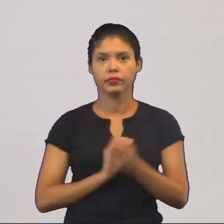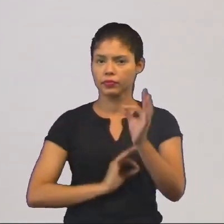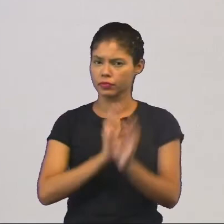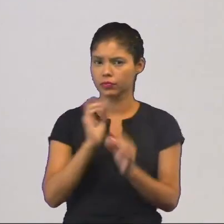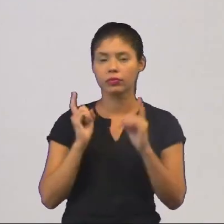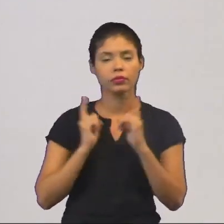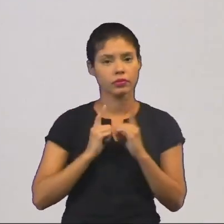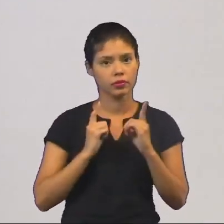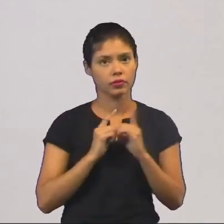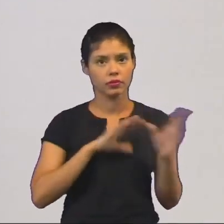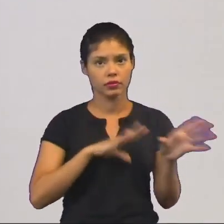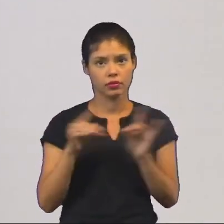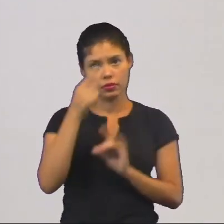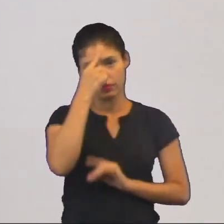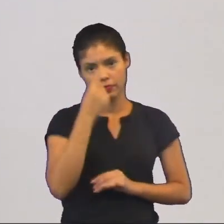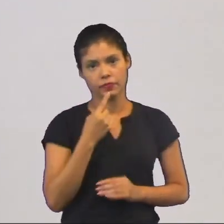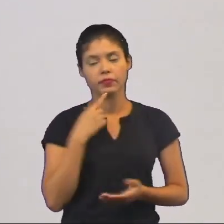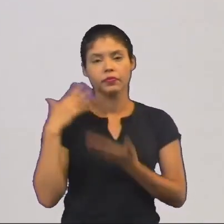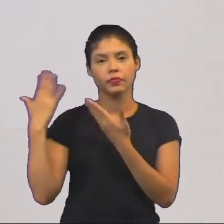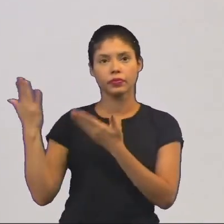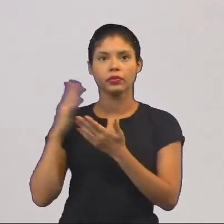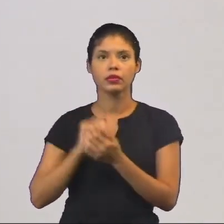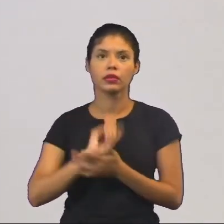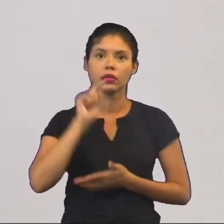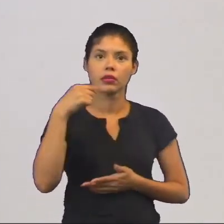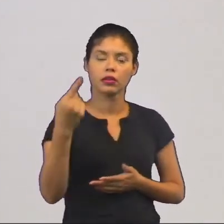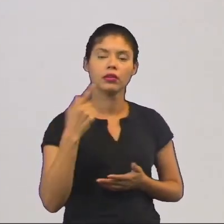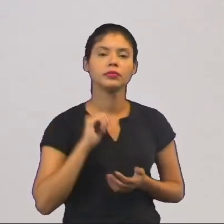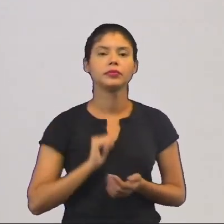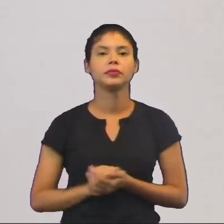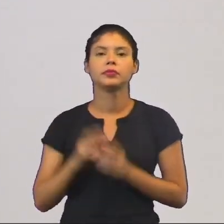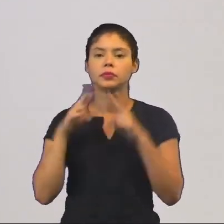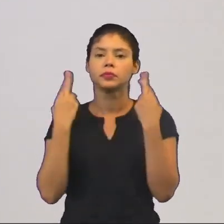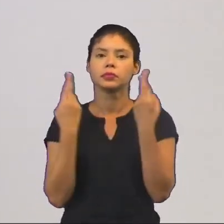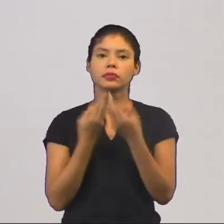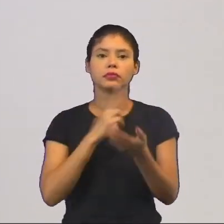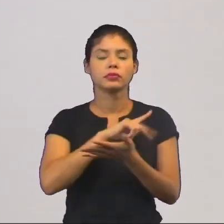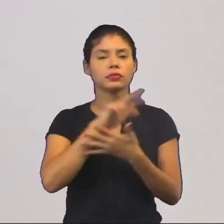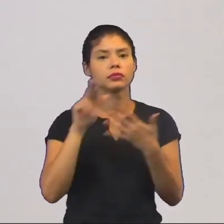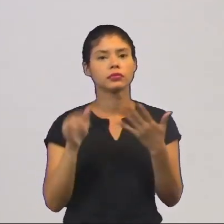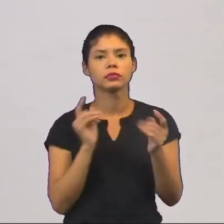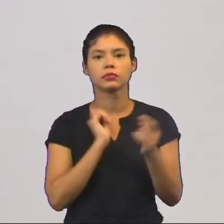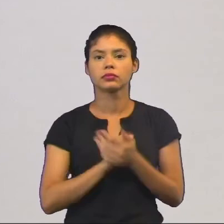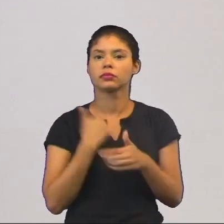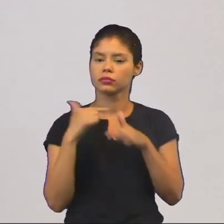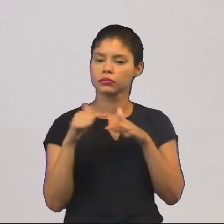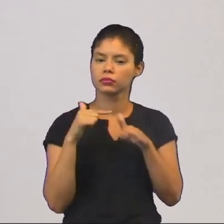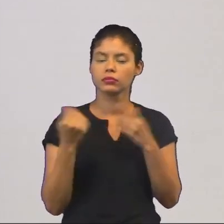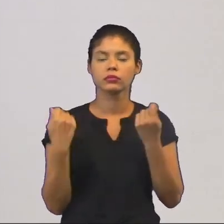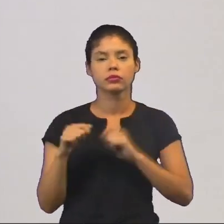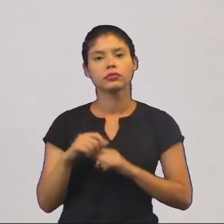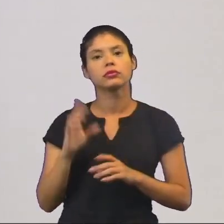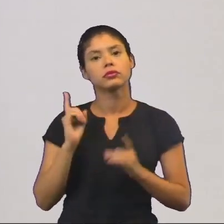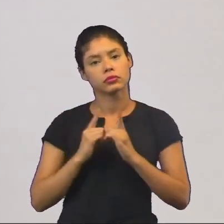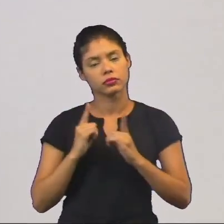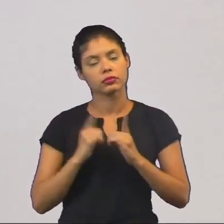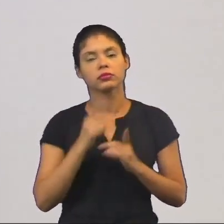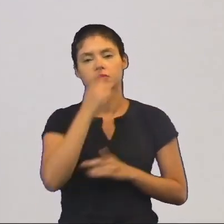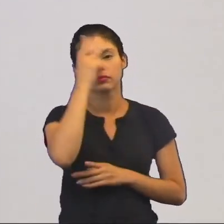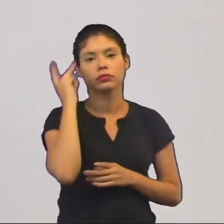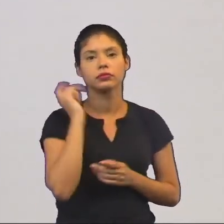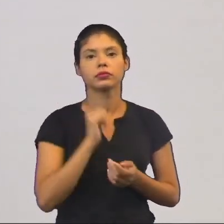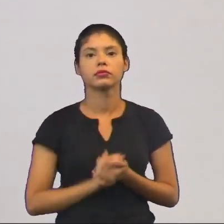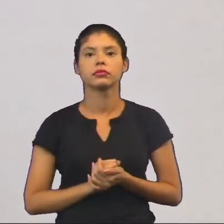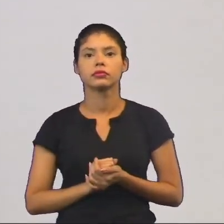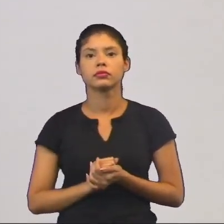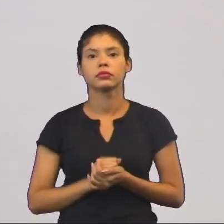de serviços. Por isso que eu trouxe essa imagem para vocês. Ali estão reunidos vários serviços que são prestados ao cidadão, né? Tem